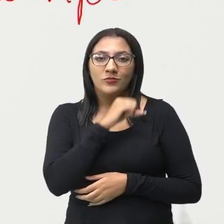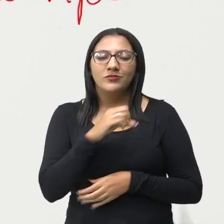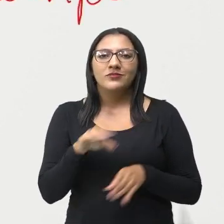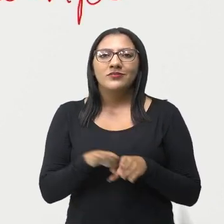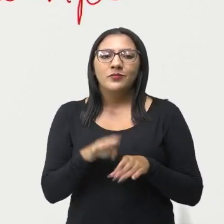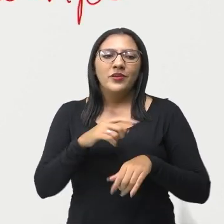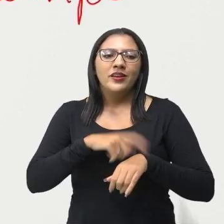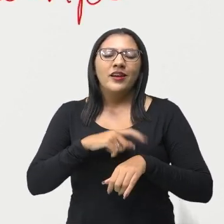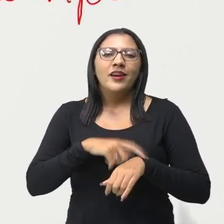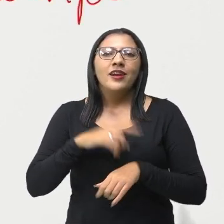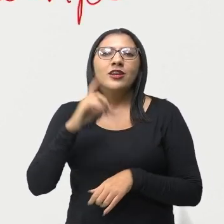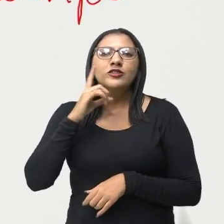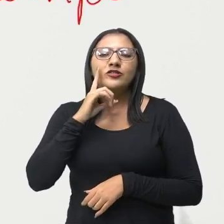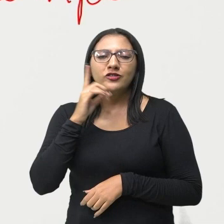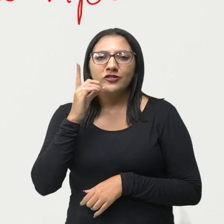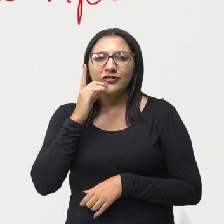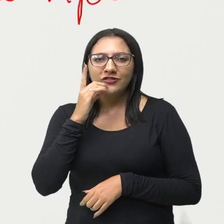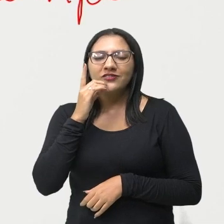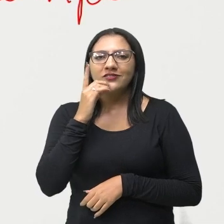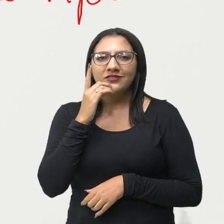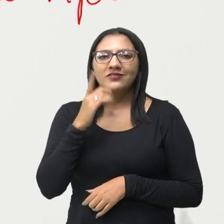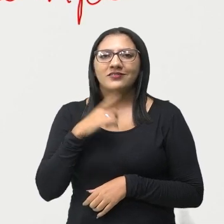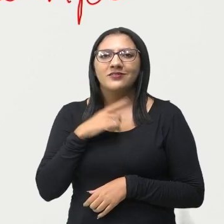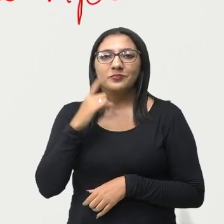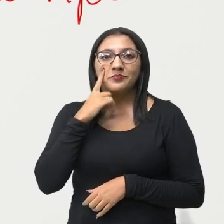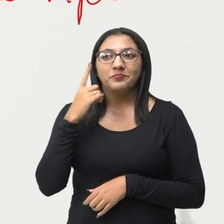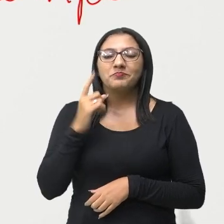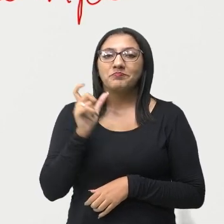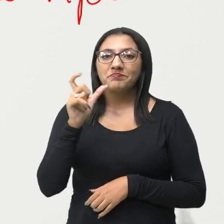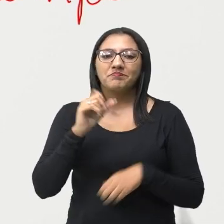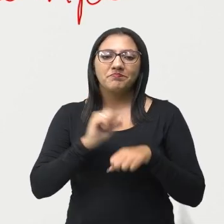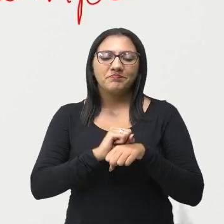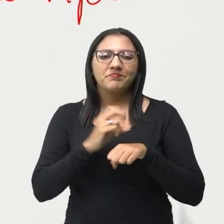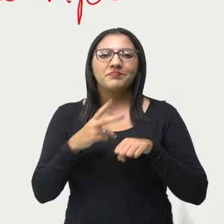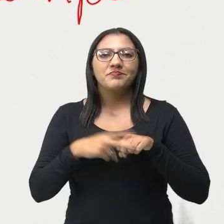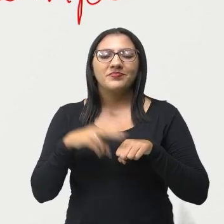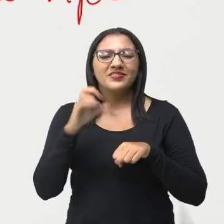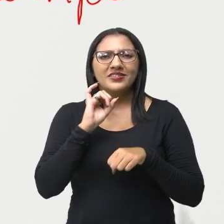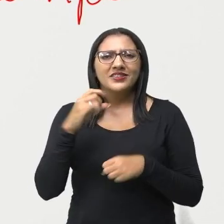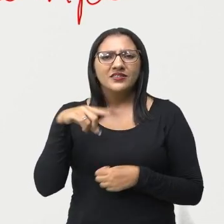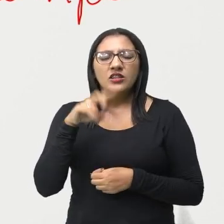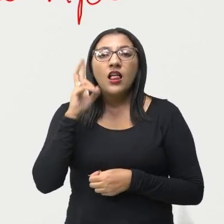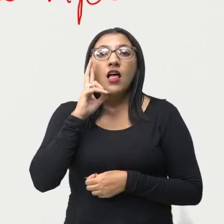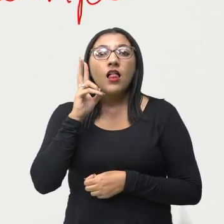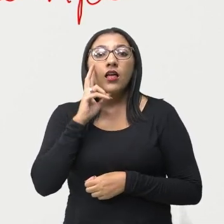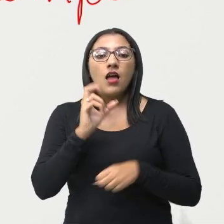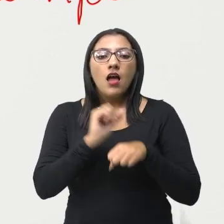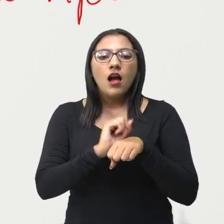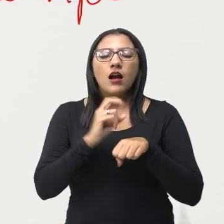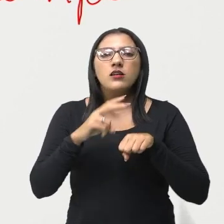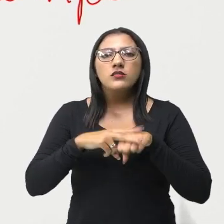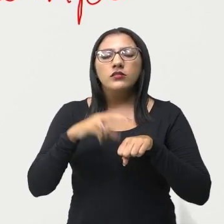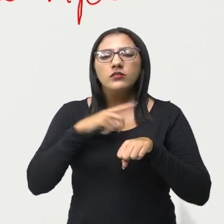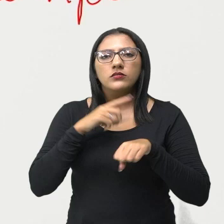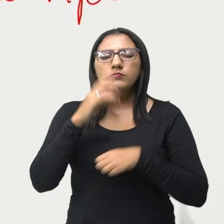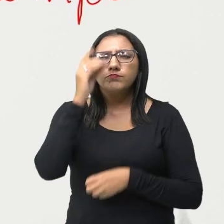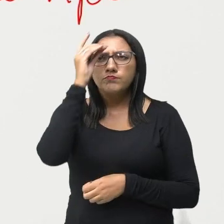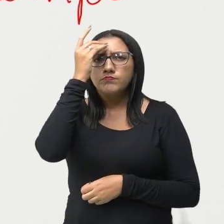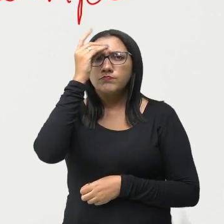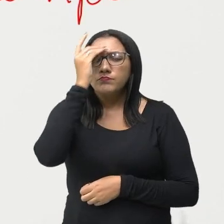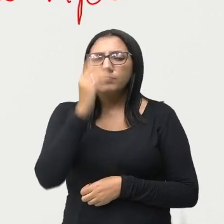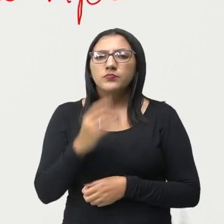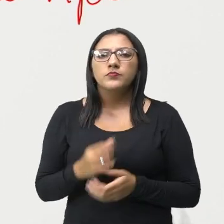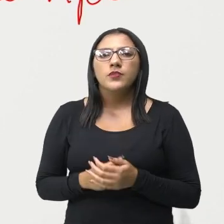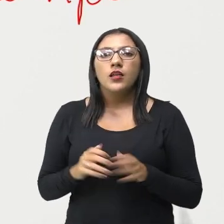tempo também, que é estabelecida por advérbio. Então, quando você lembrar dos advérbios, lembra que eles vão estabelecer ideias,